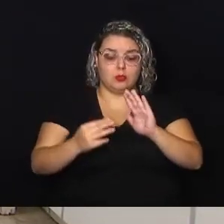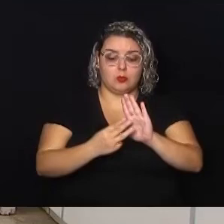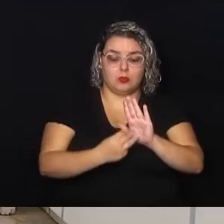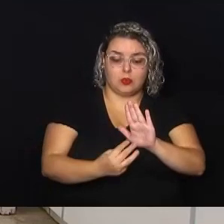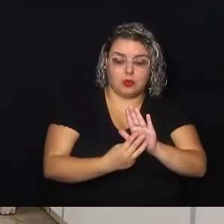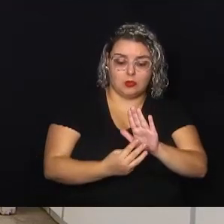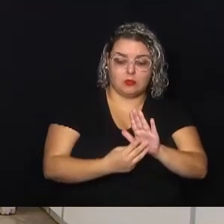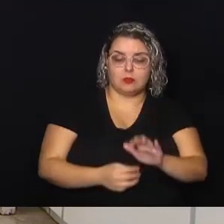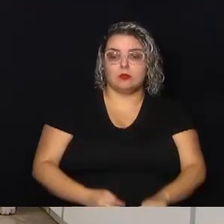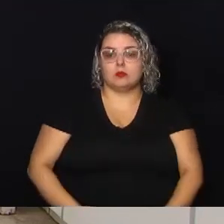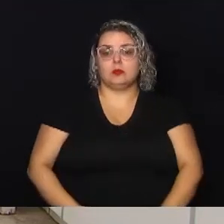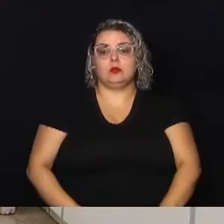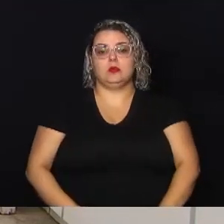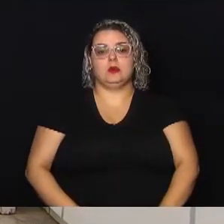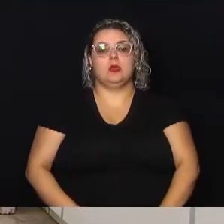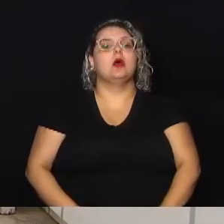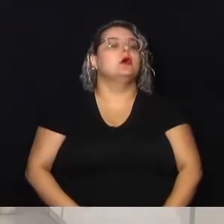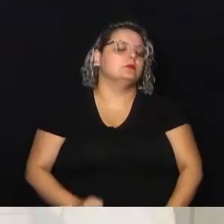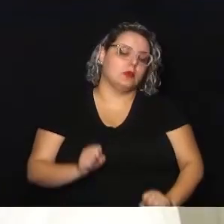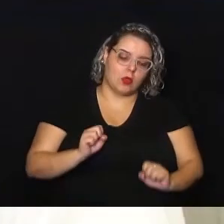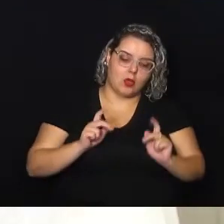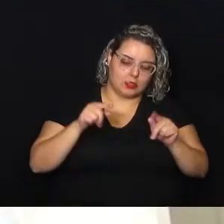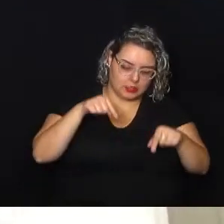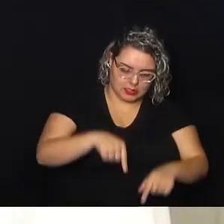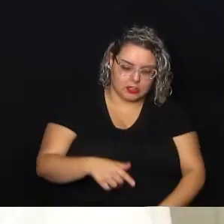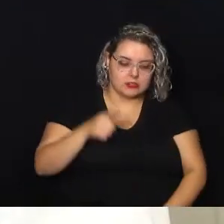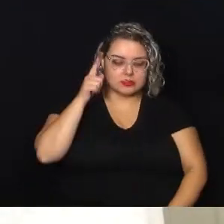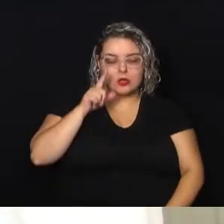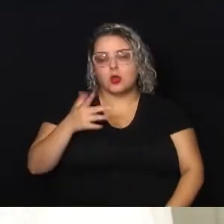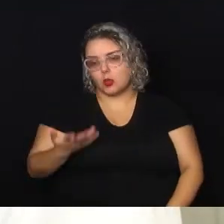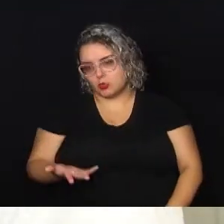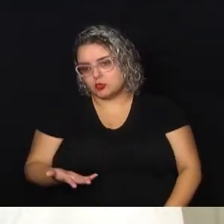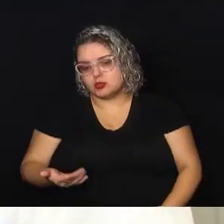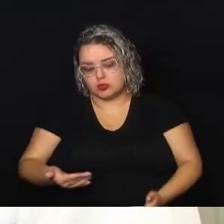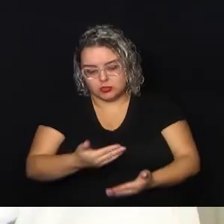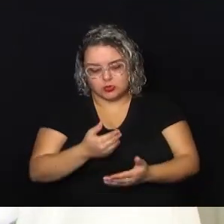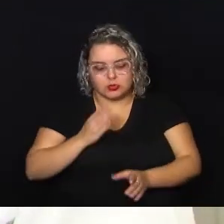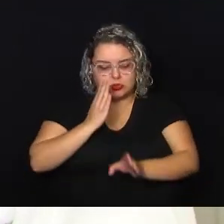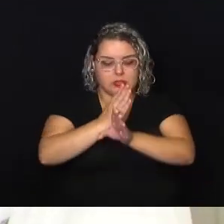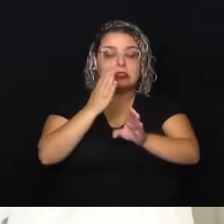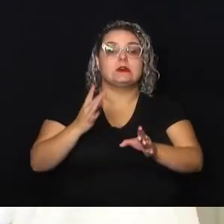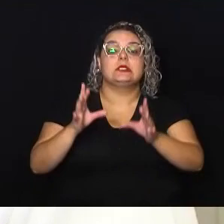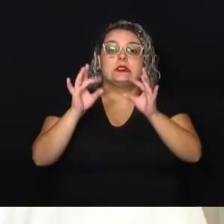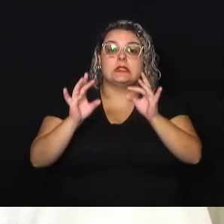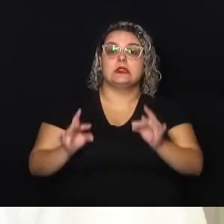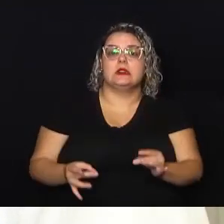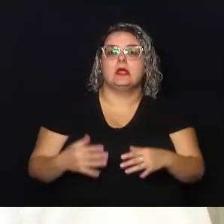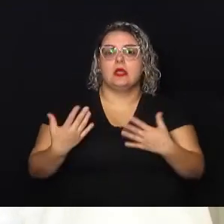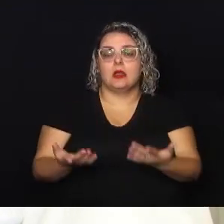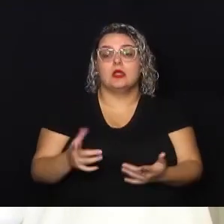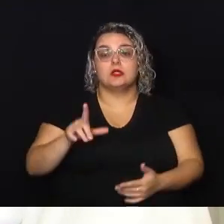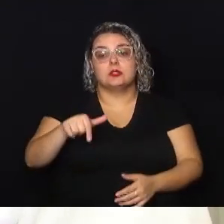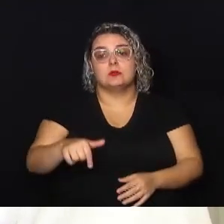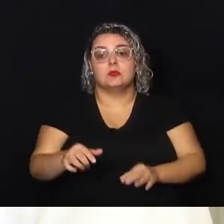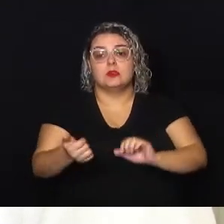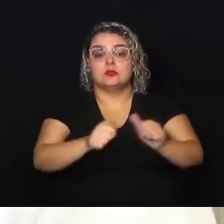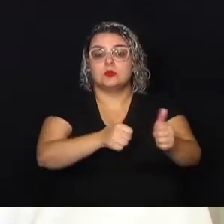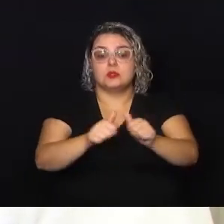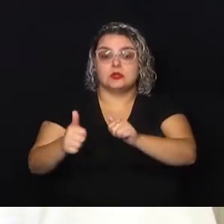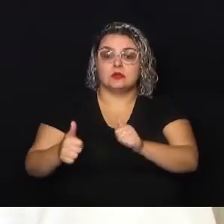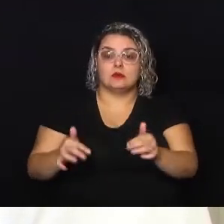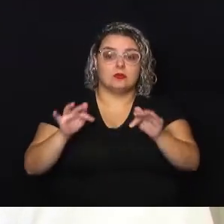esse método e valida vamos assim dar uma Val que é isso mas tá sensível consegue extrair identificar esses compostos